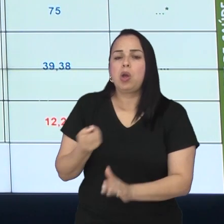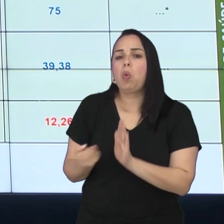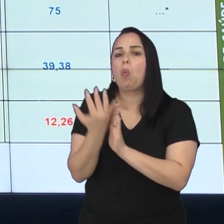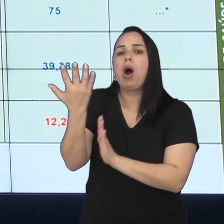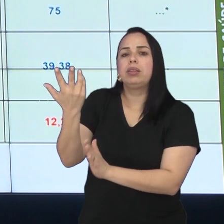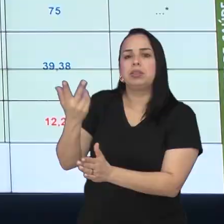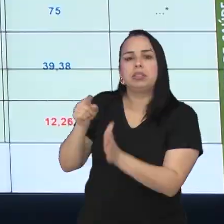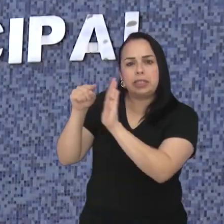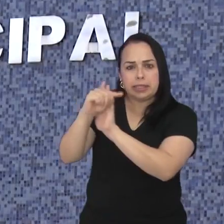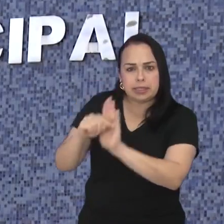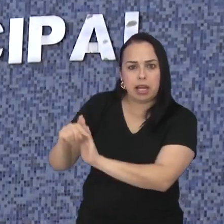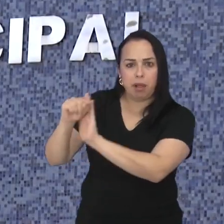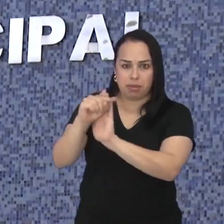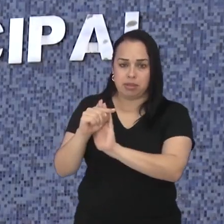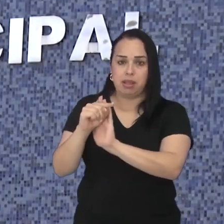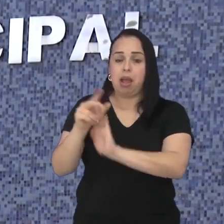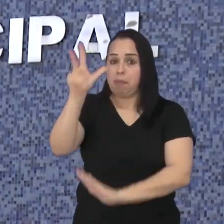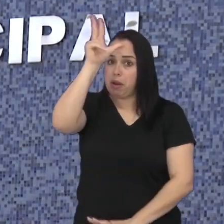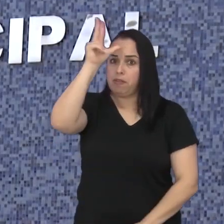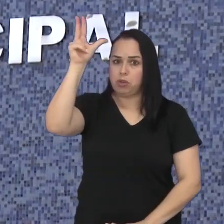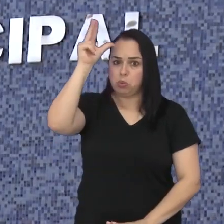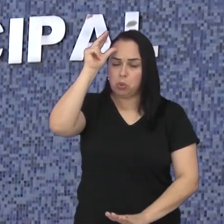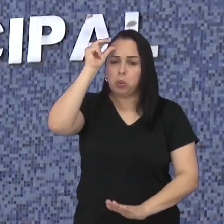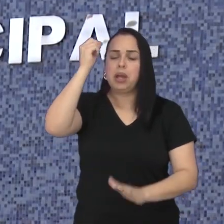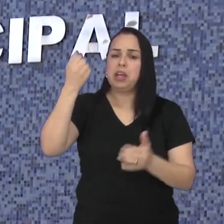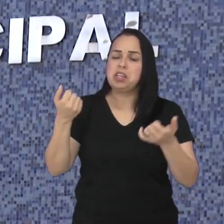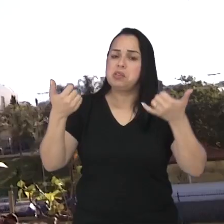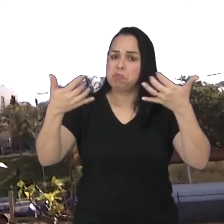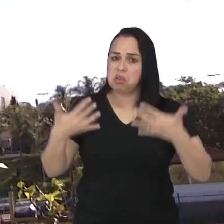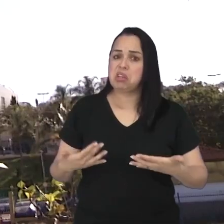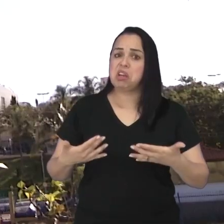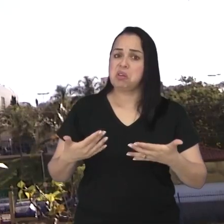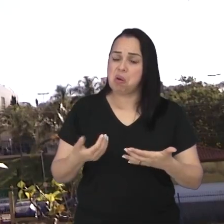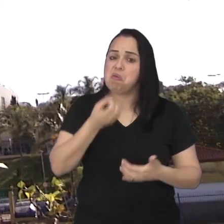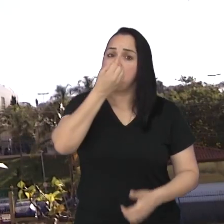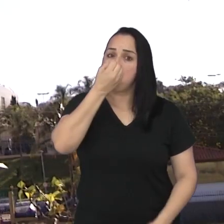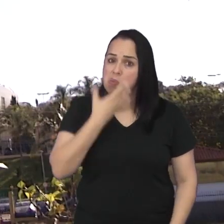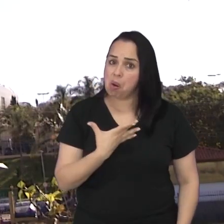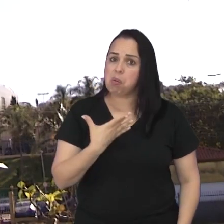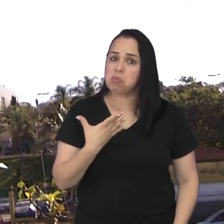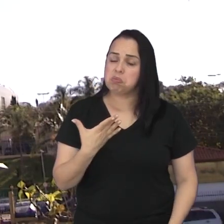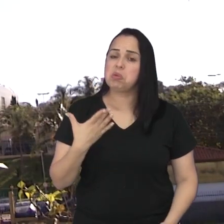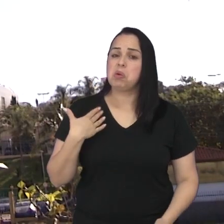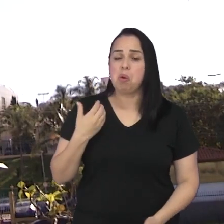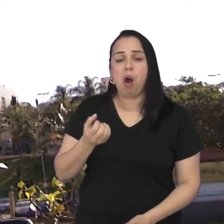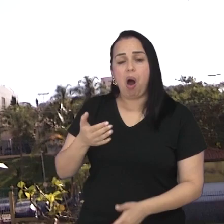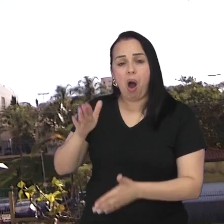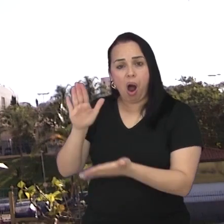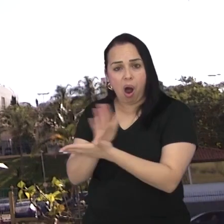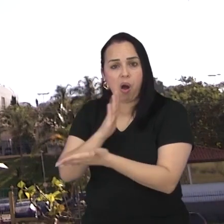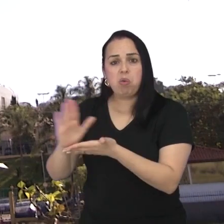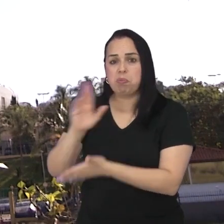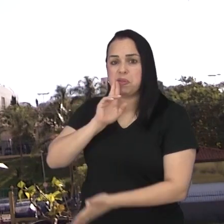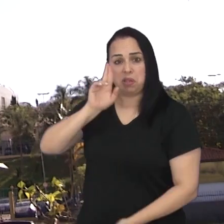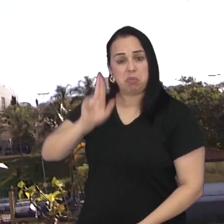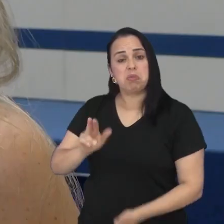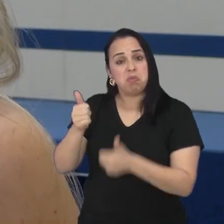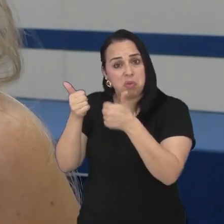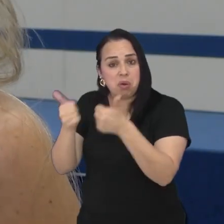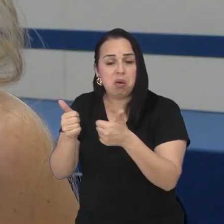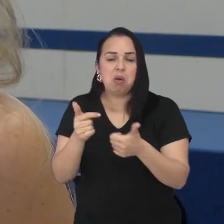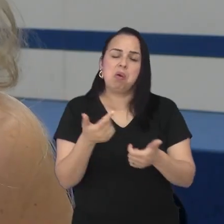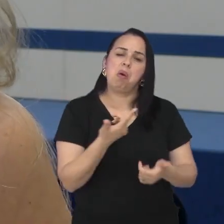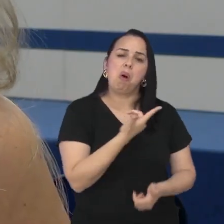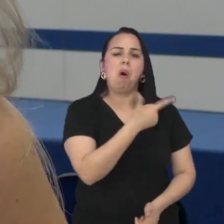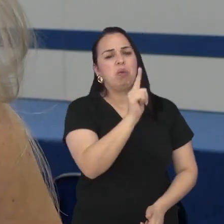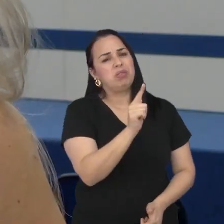exames realizados. Segundo a Prefeitura, alguns dados superaram a expectativa da saúde, enquanto outros ficaram abaixo do esperado.